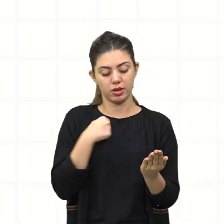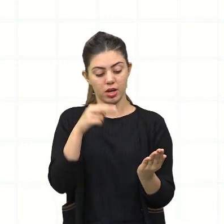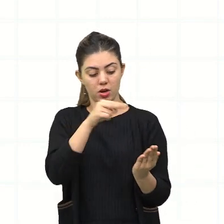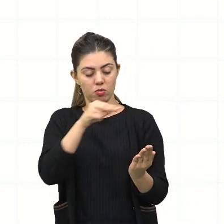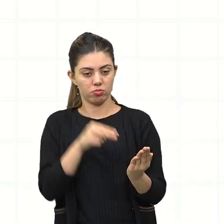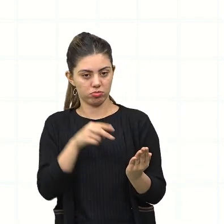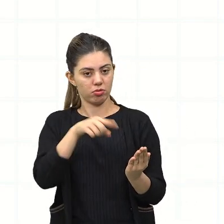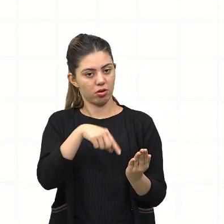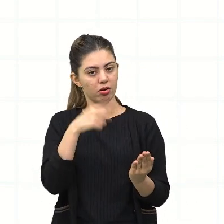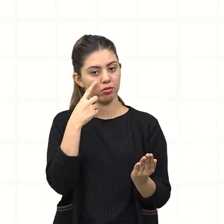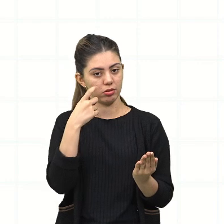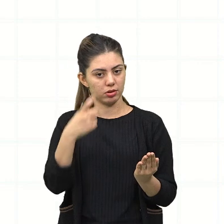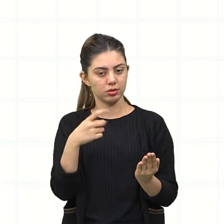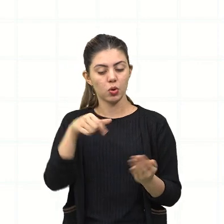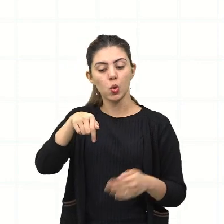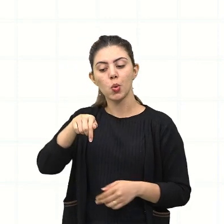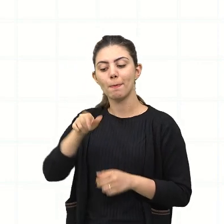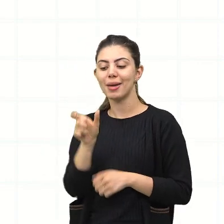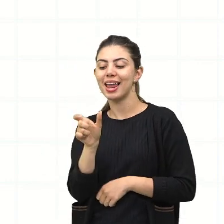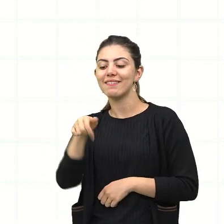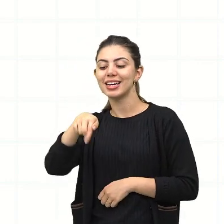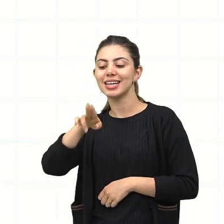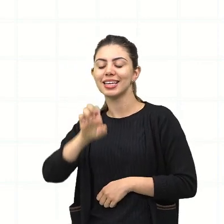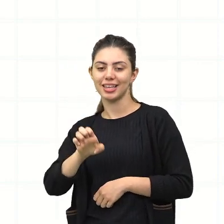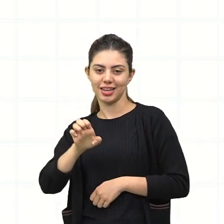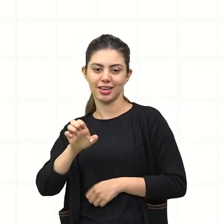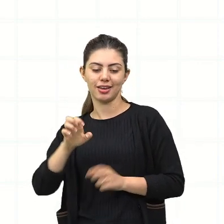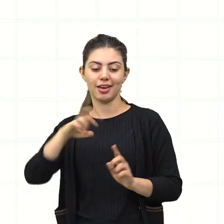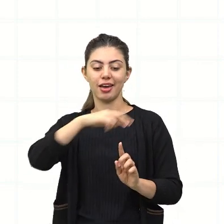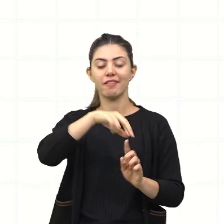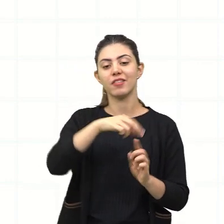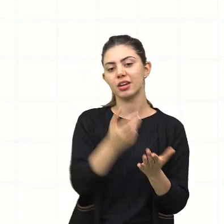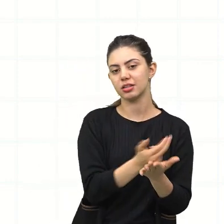que ao livro, o que faz com que